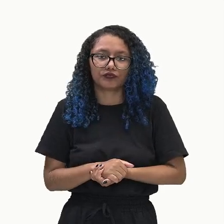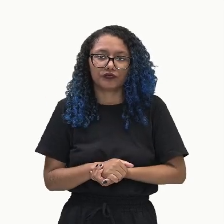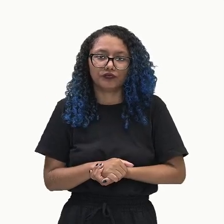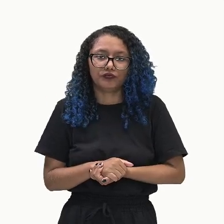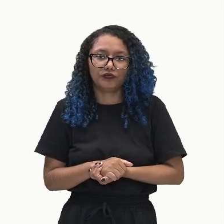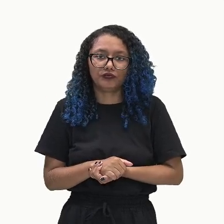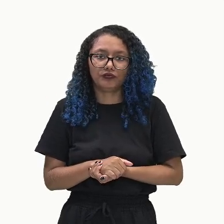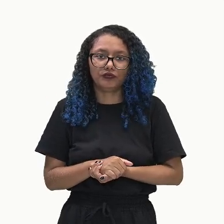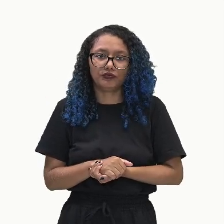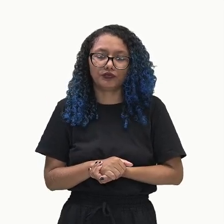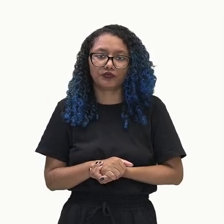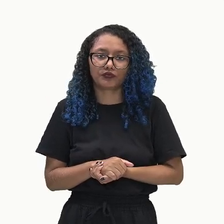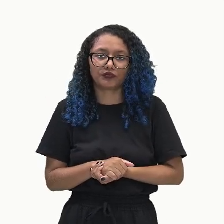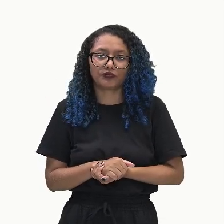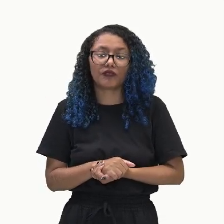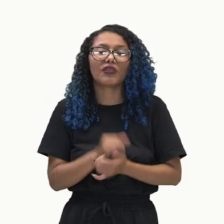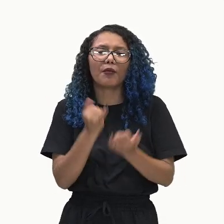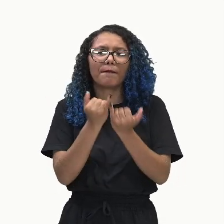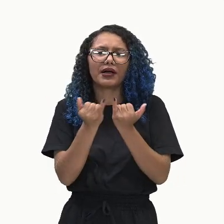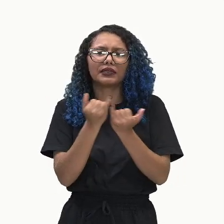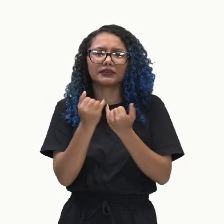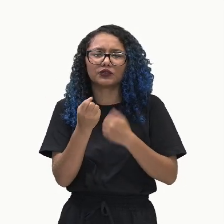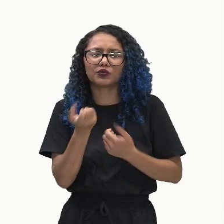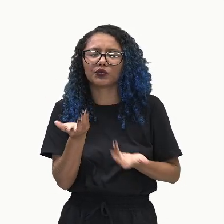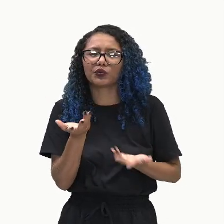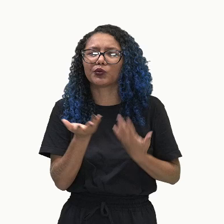próxima daquelas ultrassons